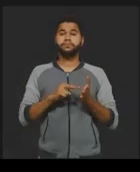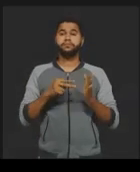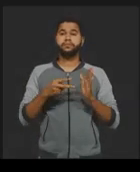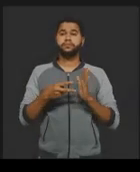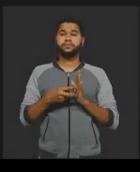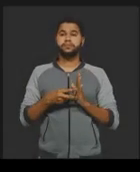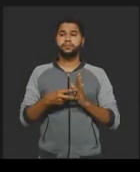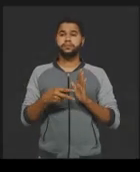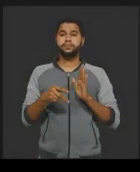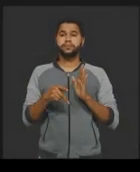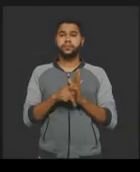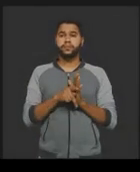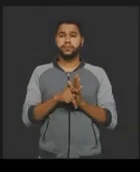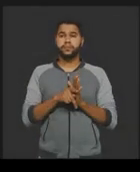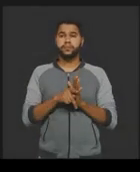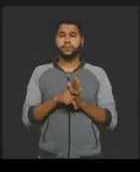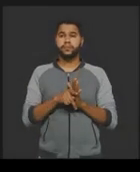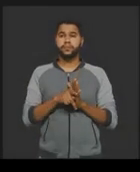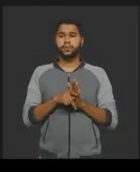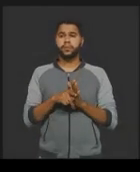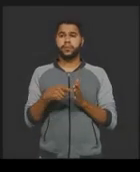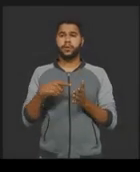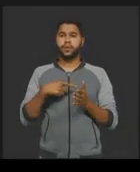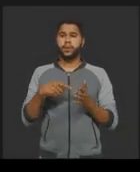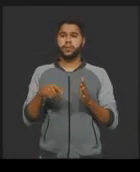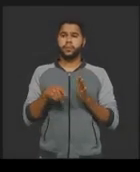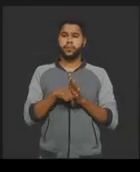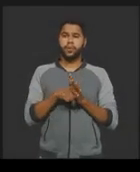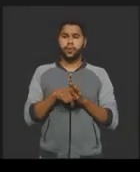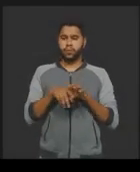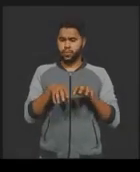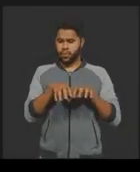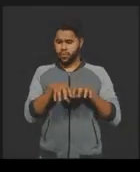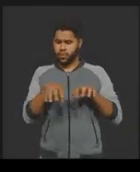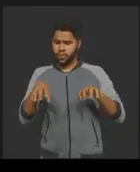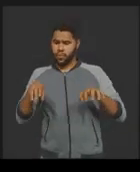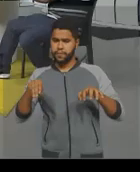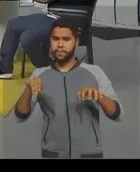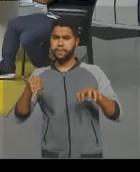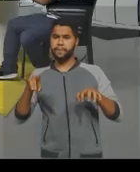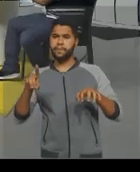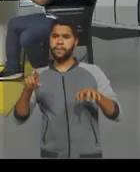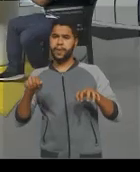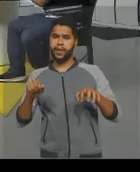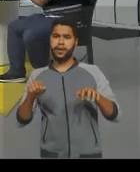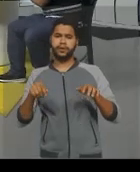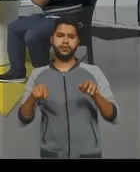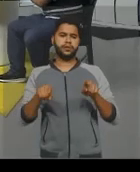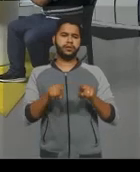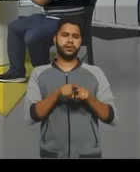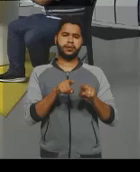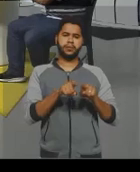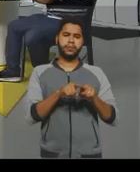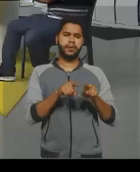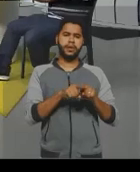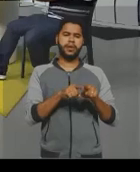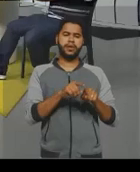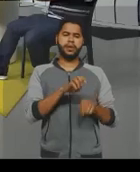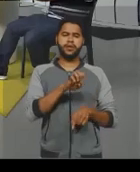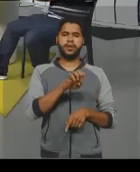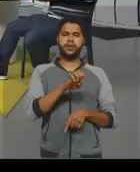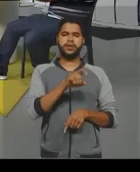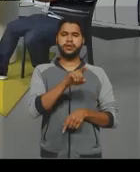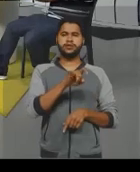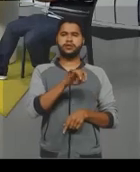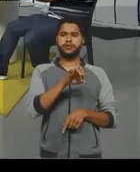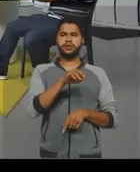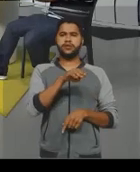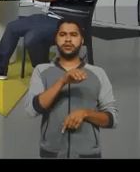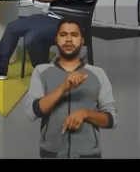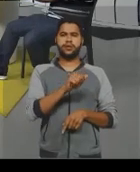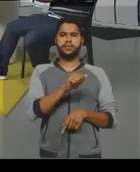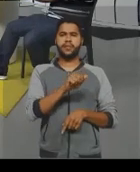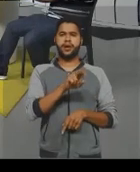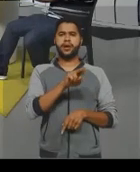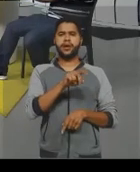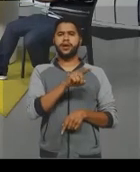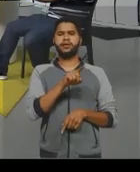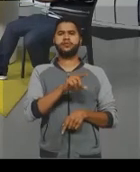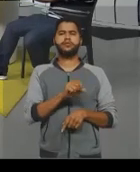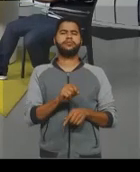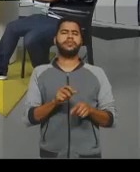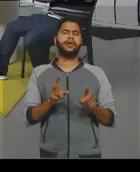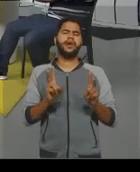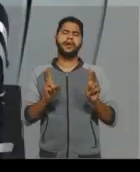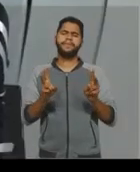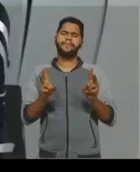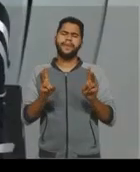dividir um segmento em média e extrema razão? Questão do Enem. Essa não vou precisar ir ao quadro, Gabi. É exatamente a mesma coisa da